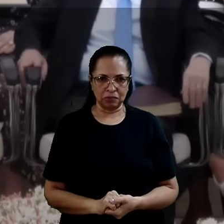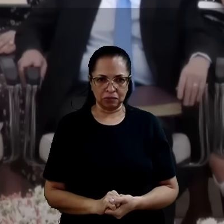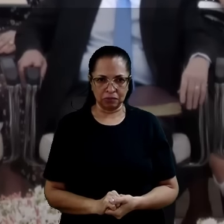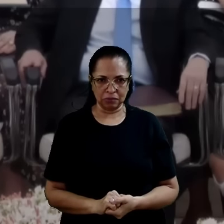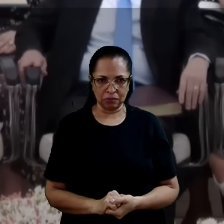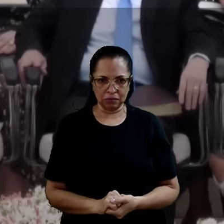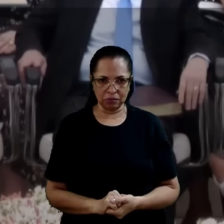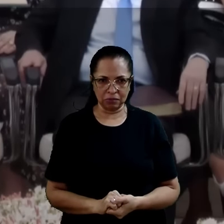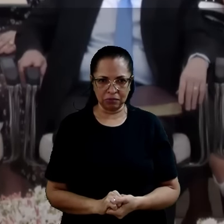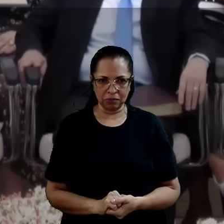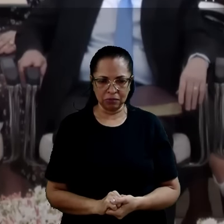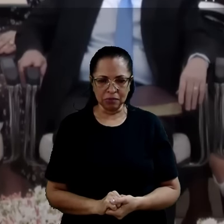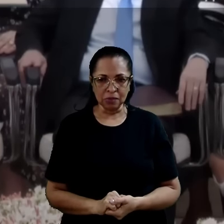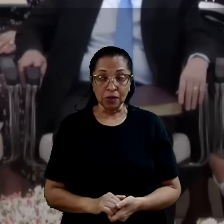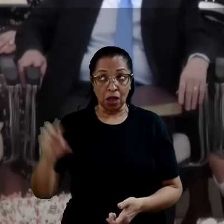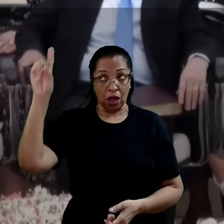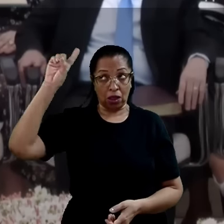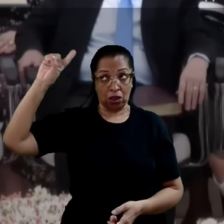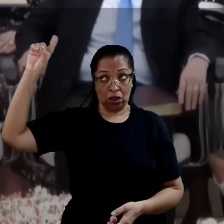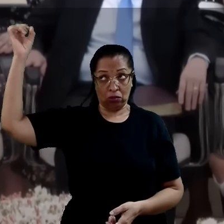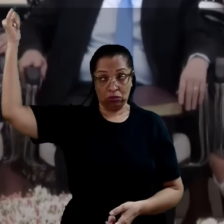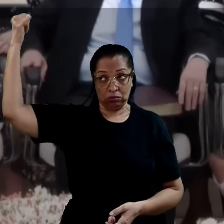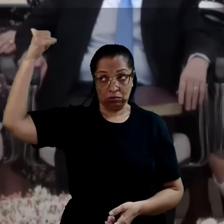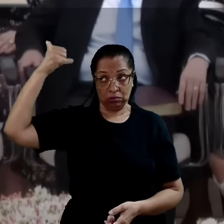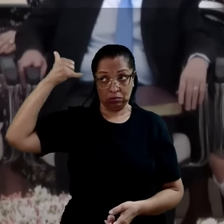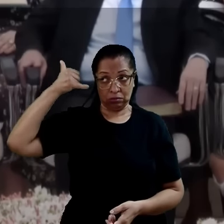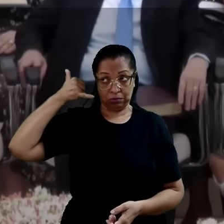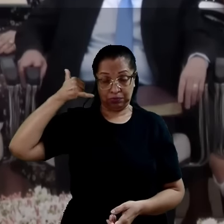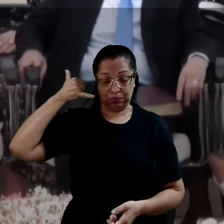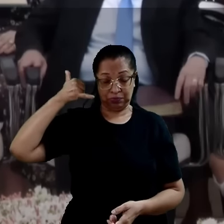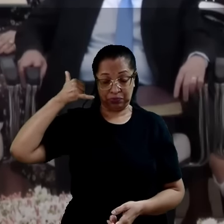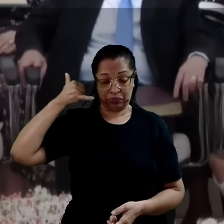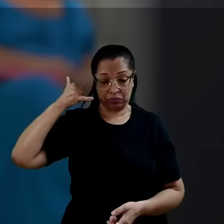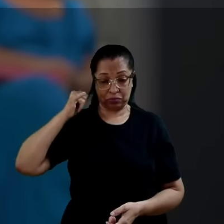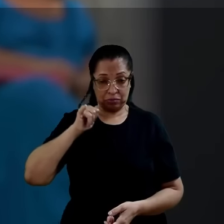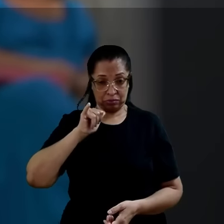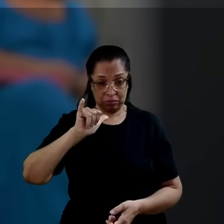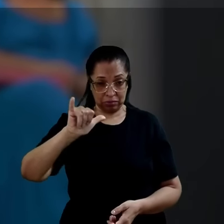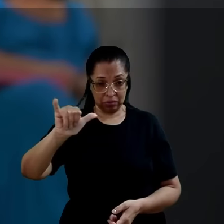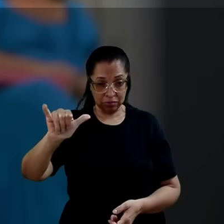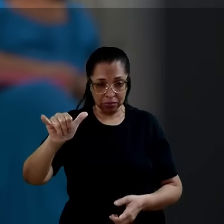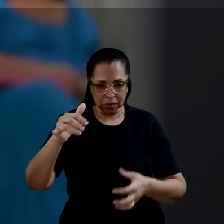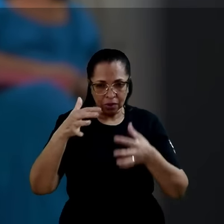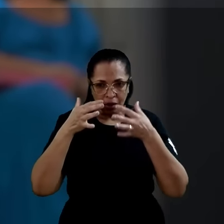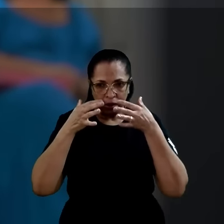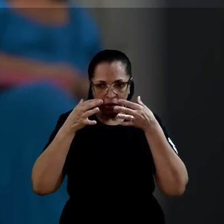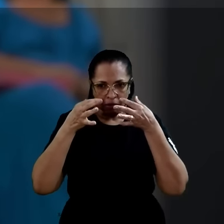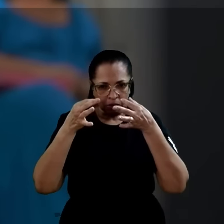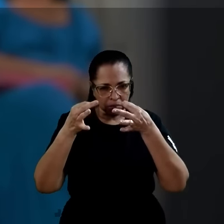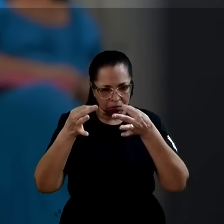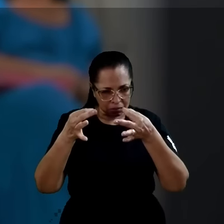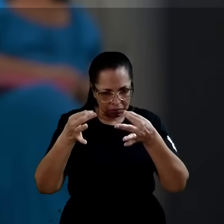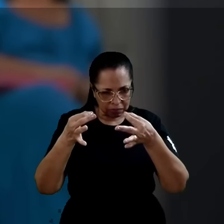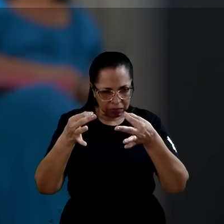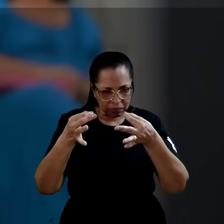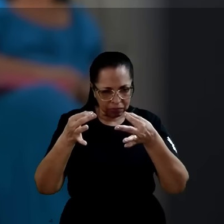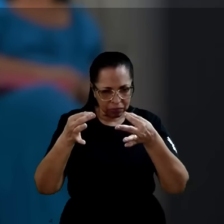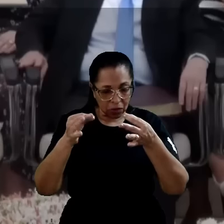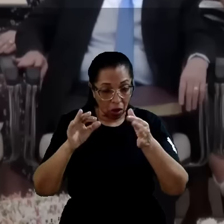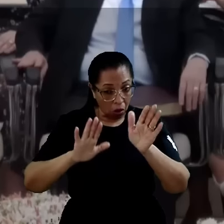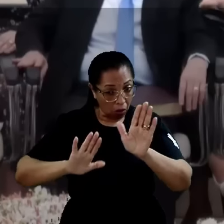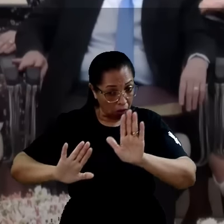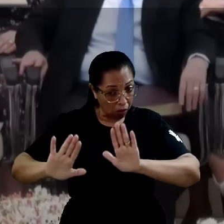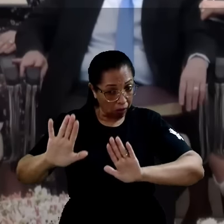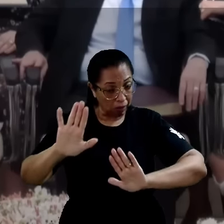vigie Deus mandou dizer isto aqui com certas figuras com